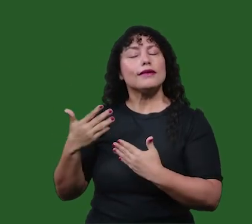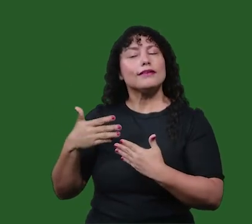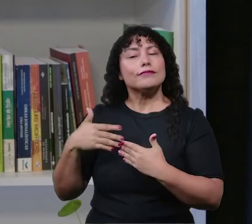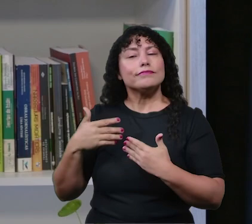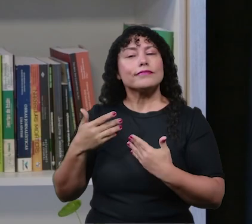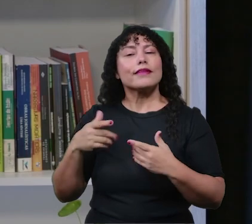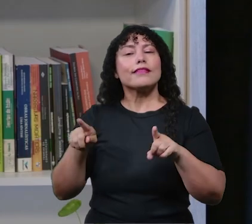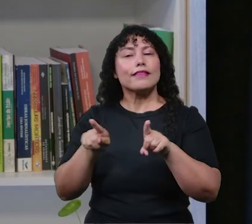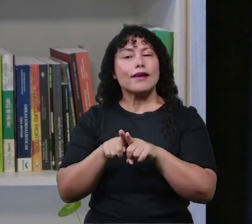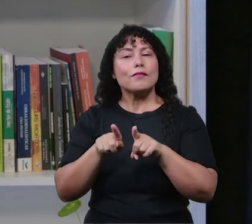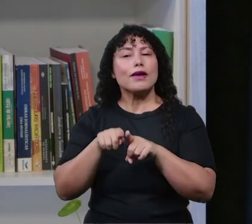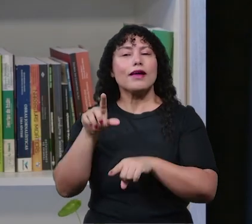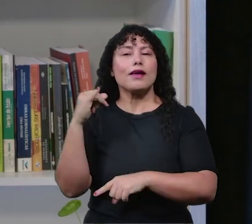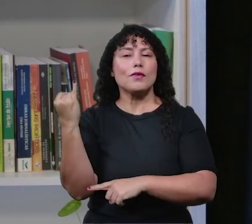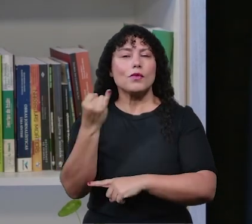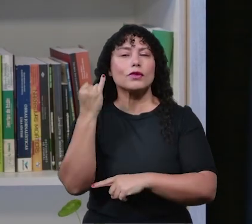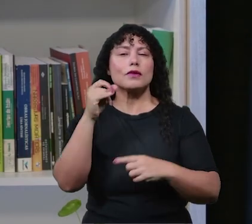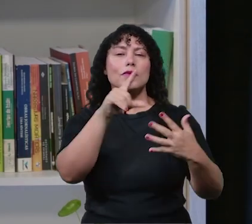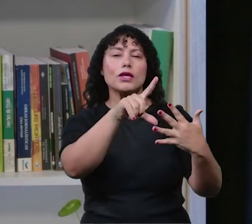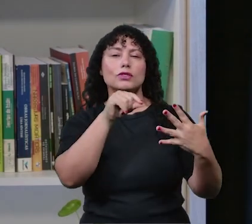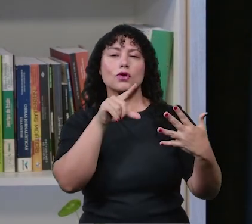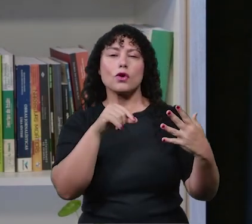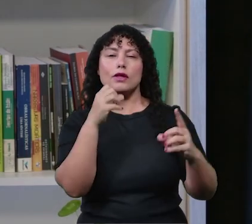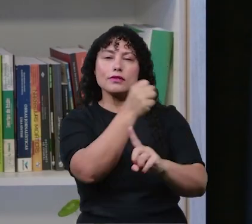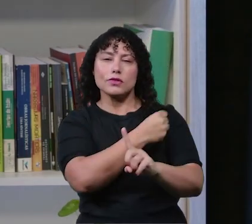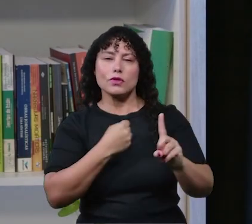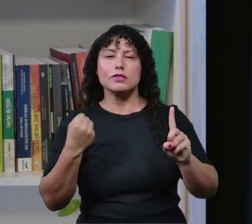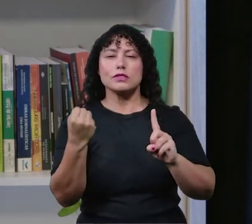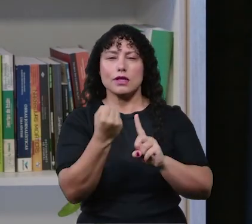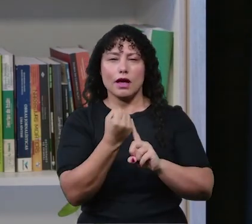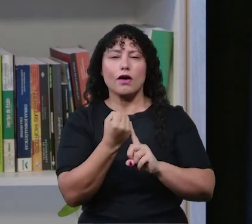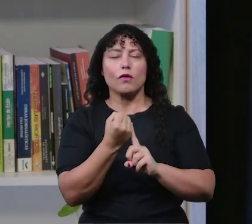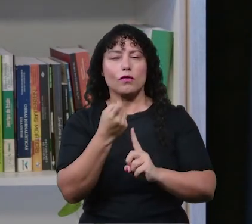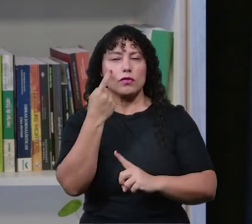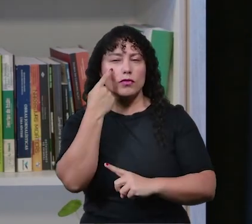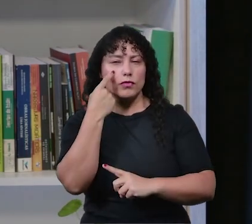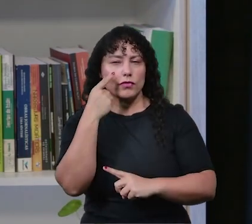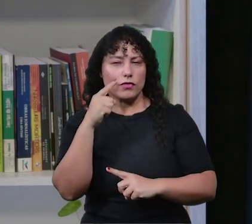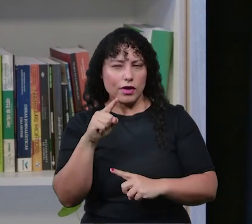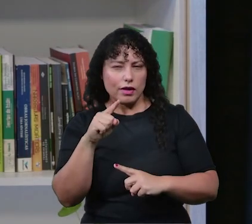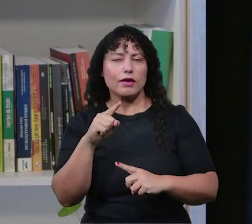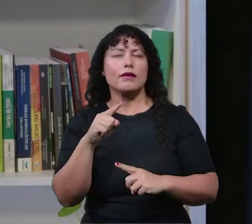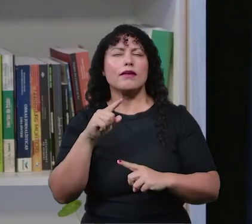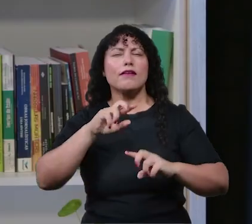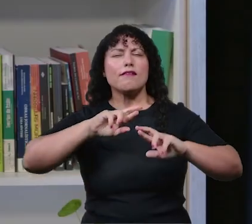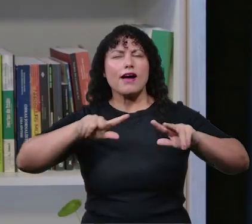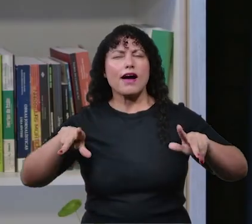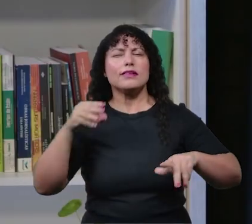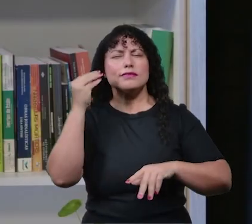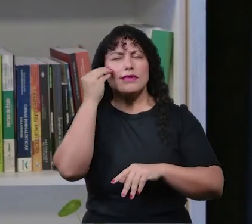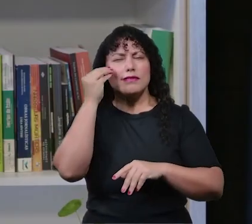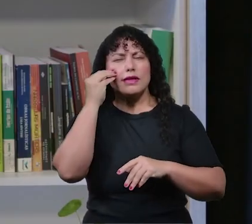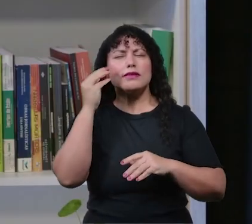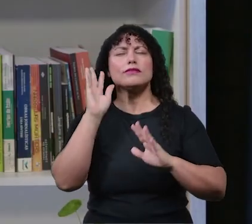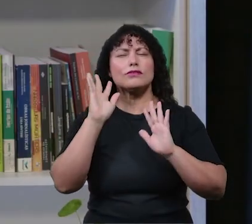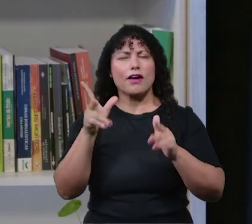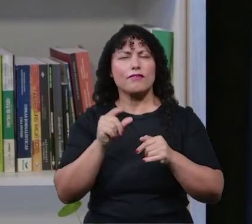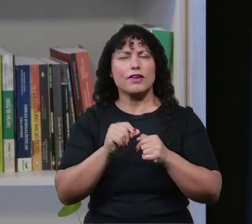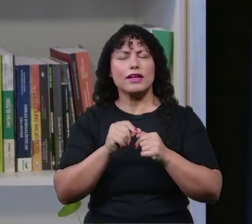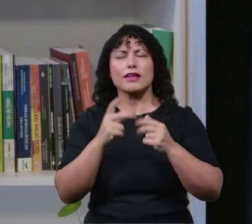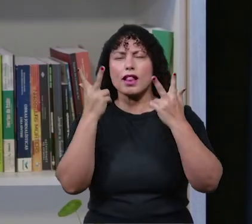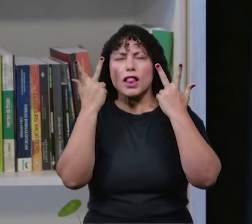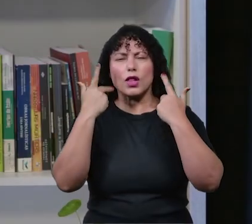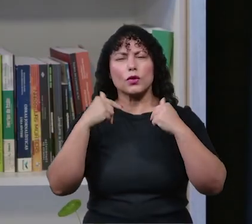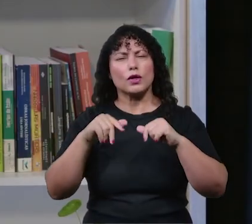E ainda assim, ele é muito importante para escolhas sociais. Então você veja, já foi feito vários experimentos disso, que